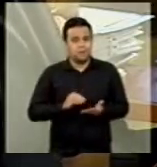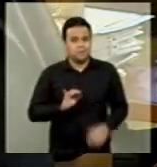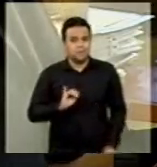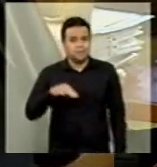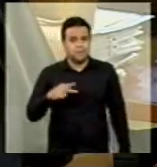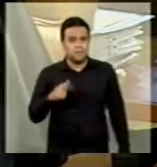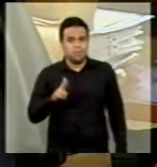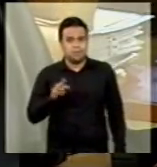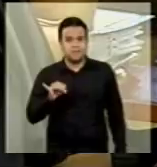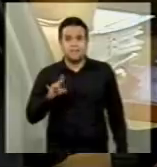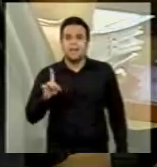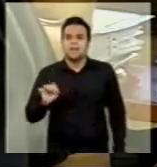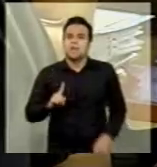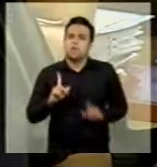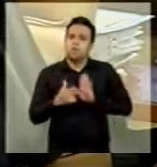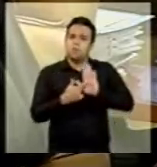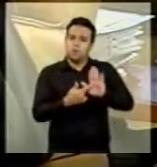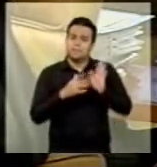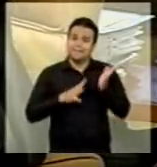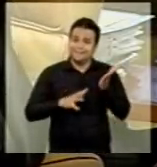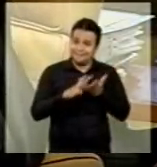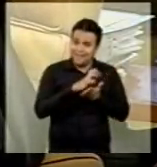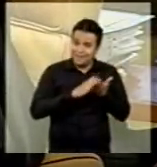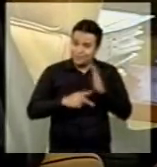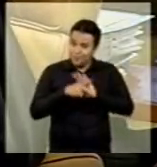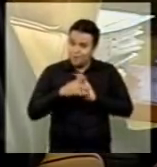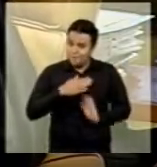números do meu gabinete, mais uma vez.